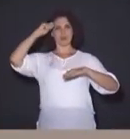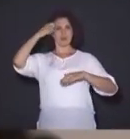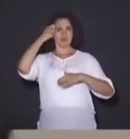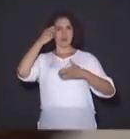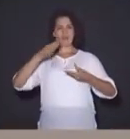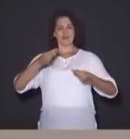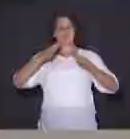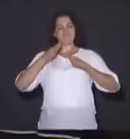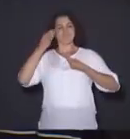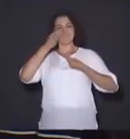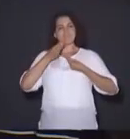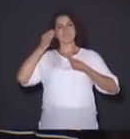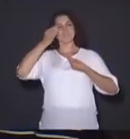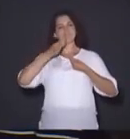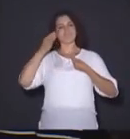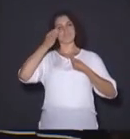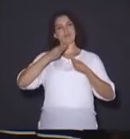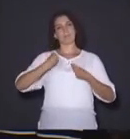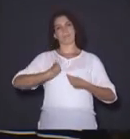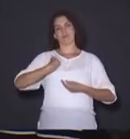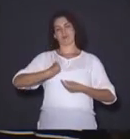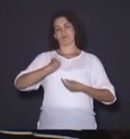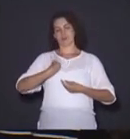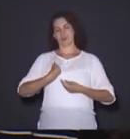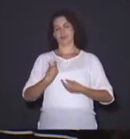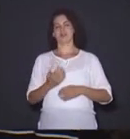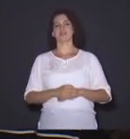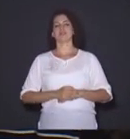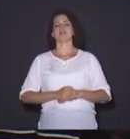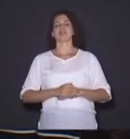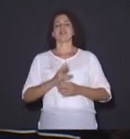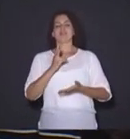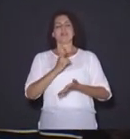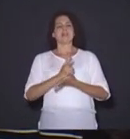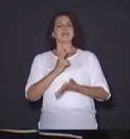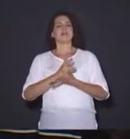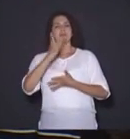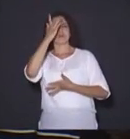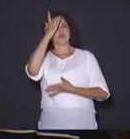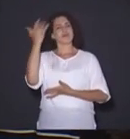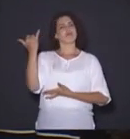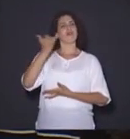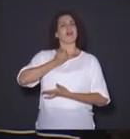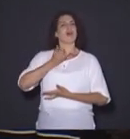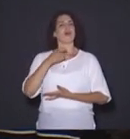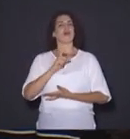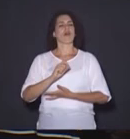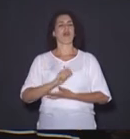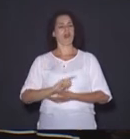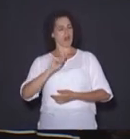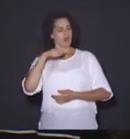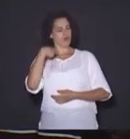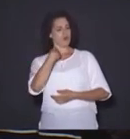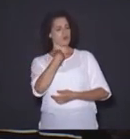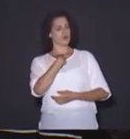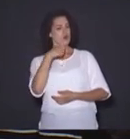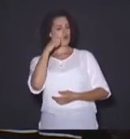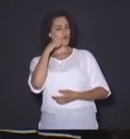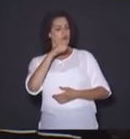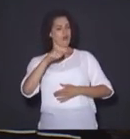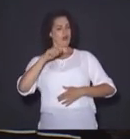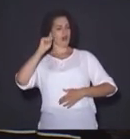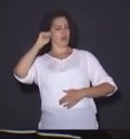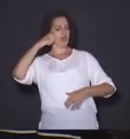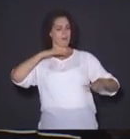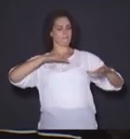vivenciadas nesse movimento inclusive ouvia muito dizer assim algumas pessoas dizerem sua mulher negra em movimento eu sou um homem negro